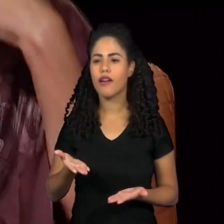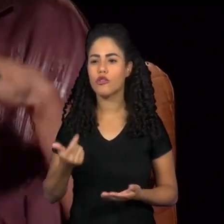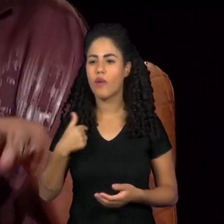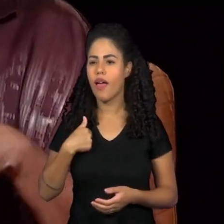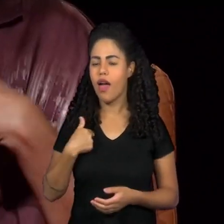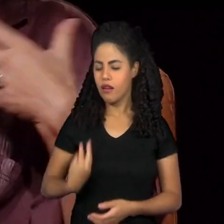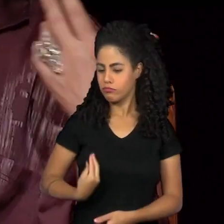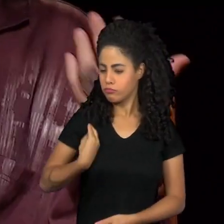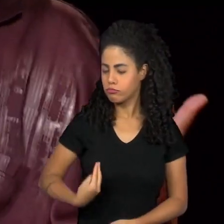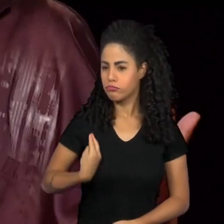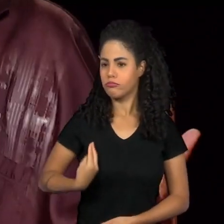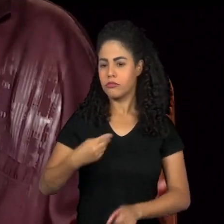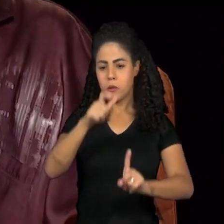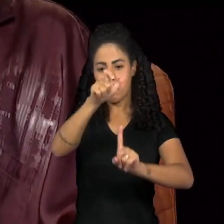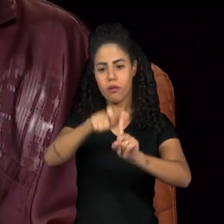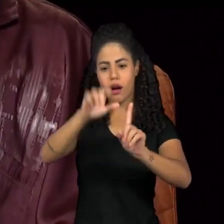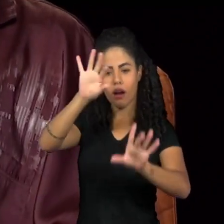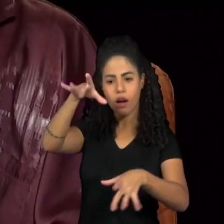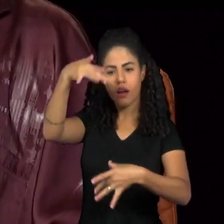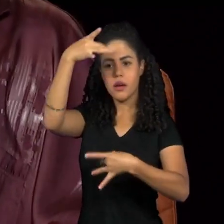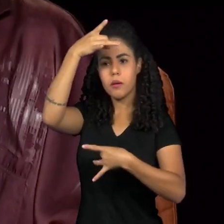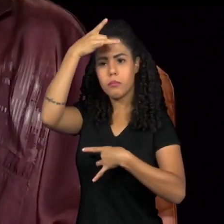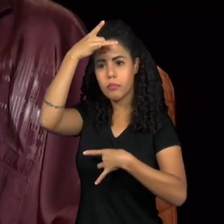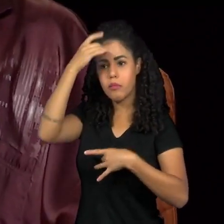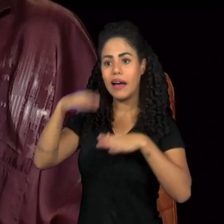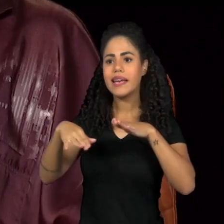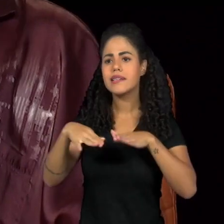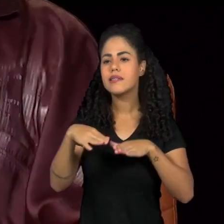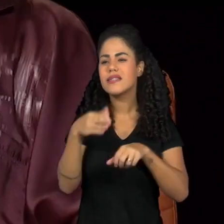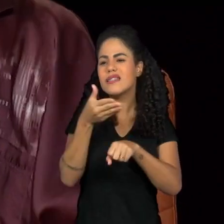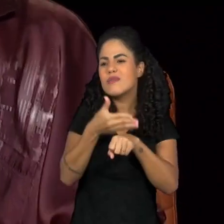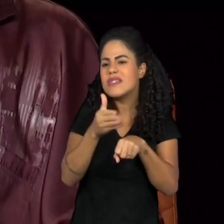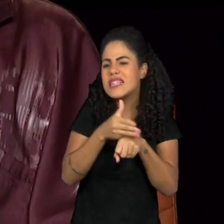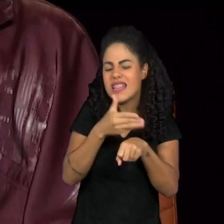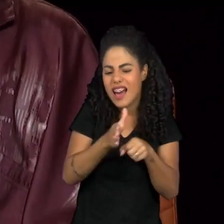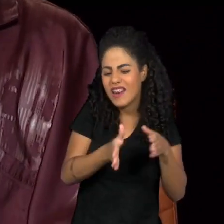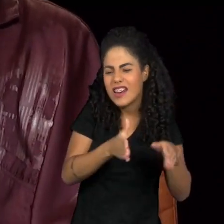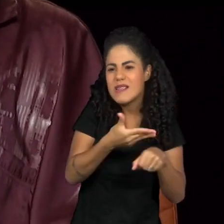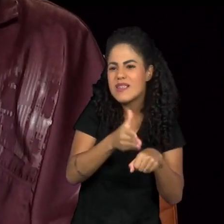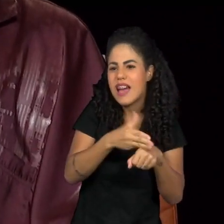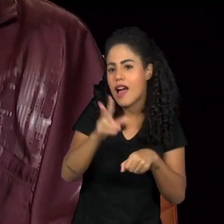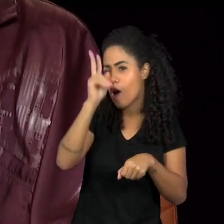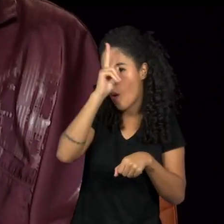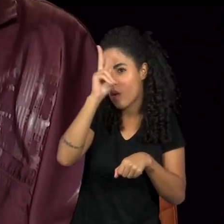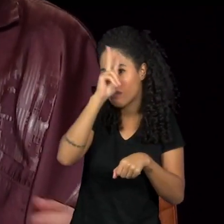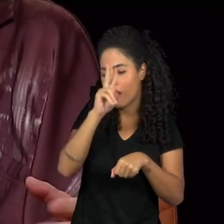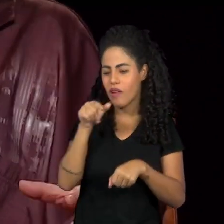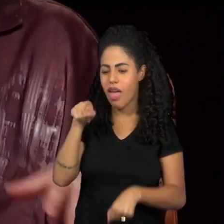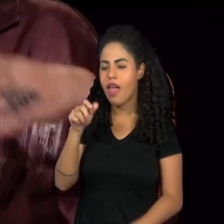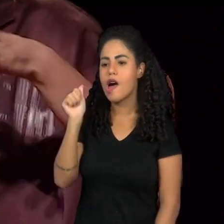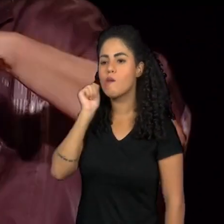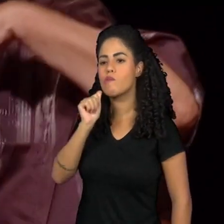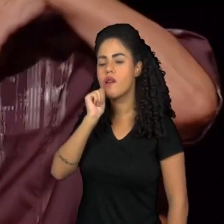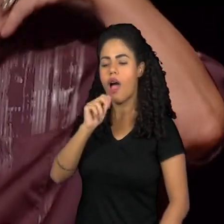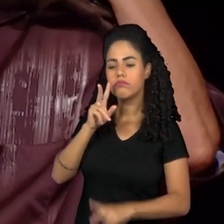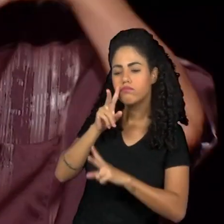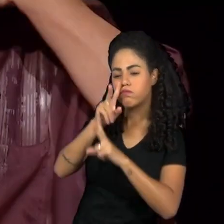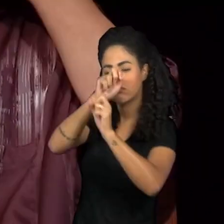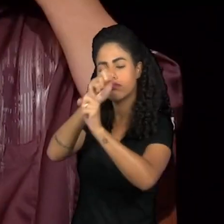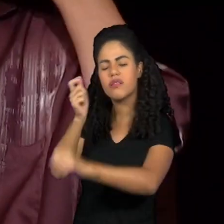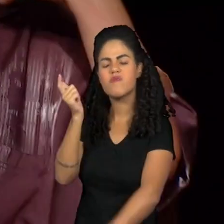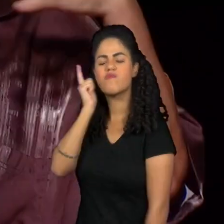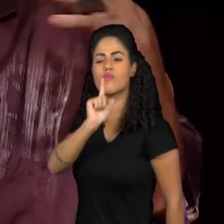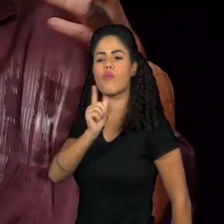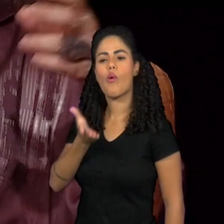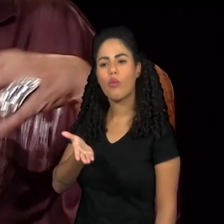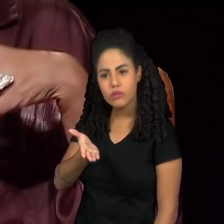ela, nesses ensaios, contava umas histórias assim de, sabe, mulher guerreira ali cantando